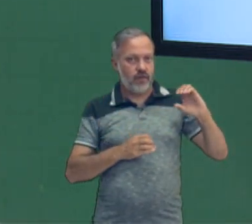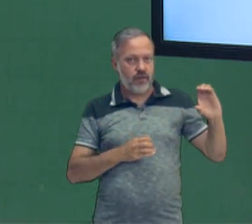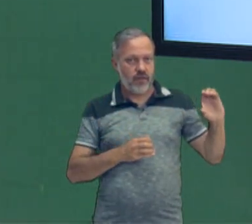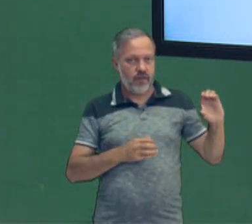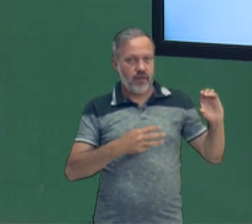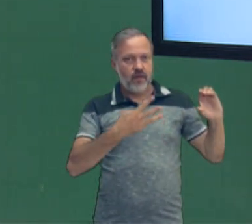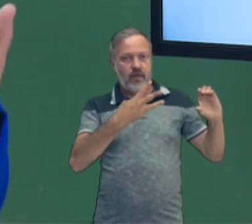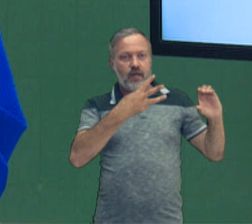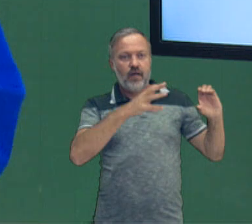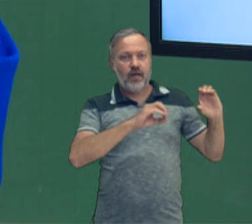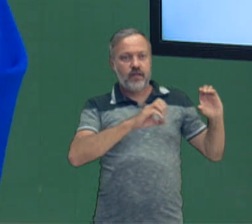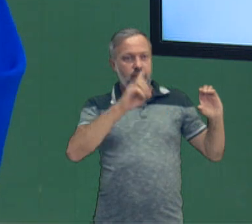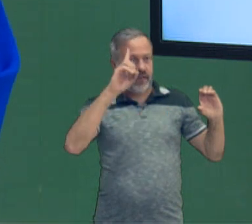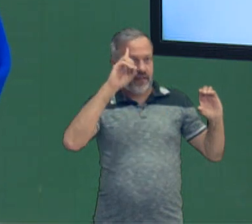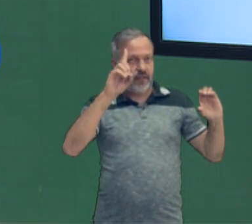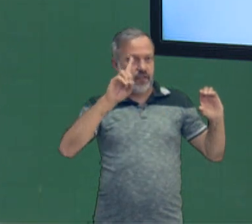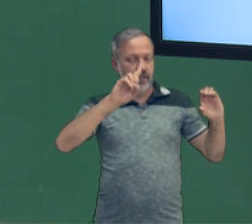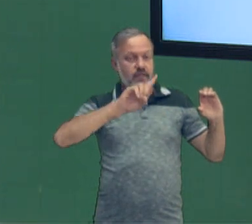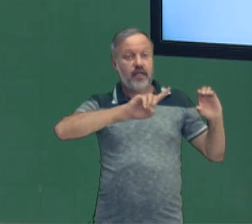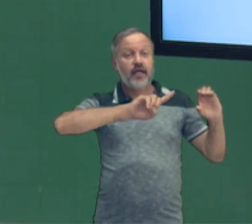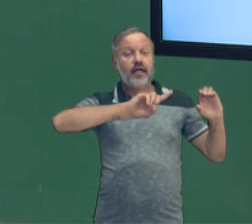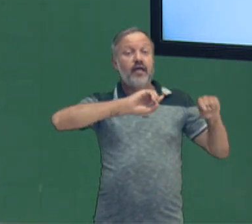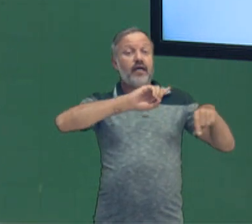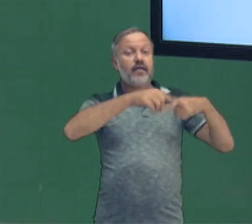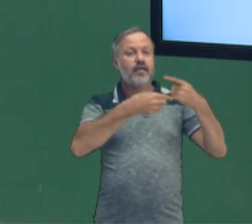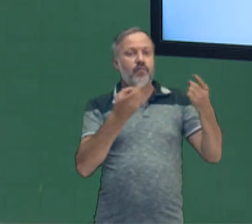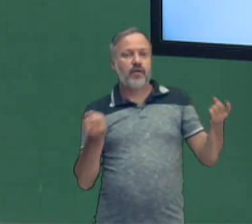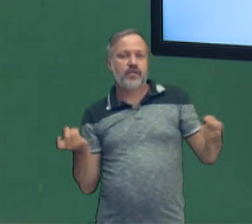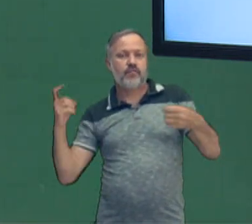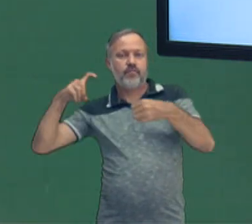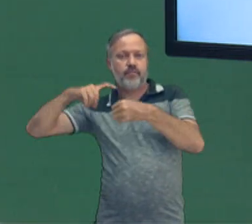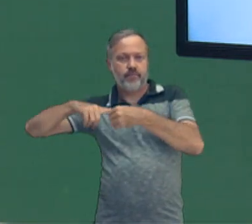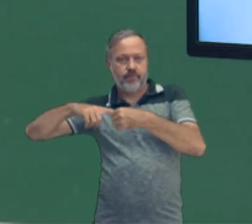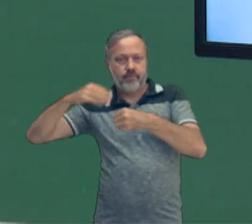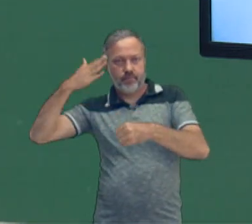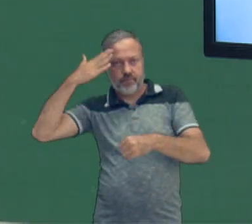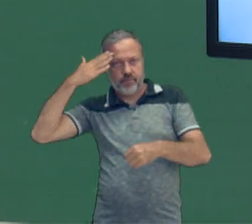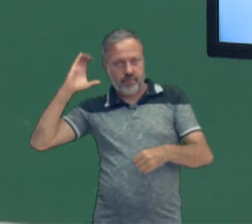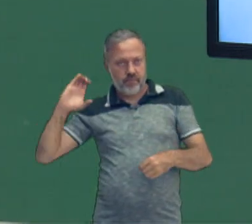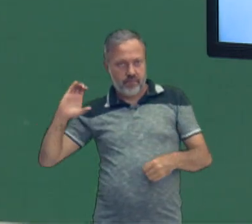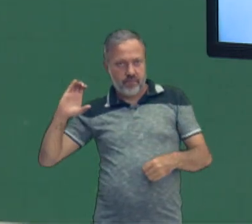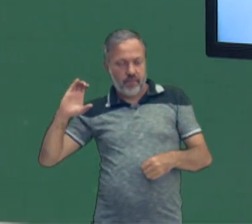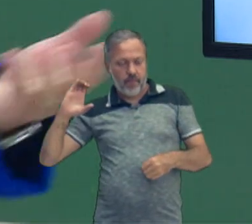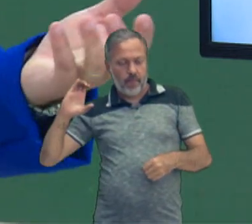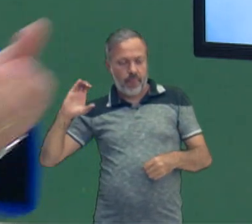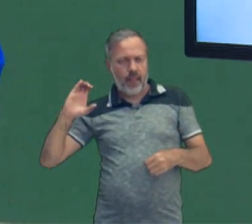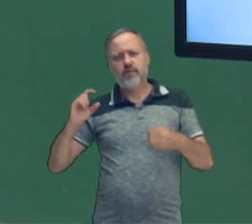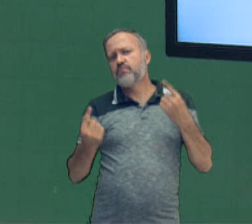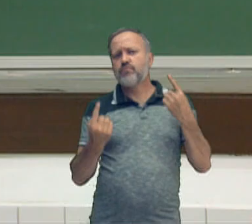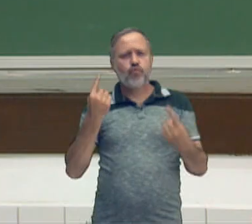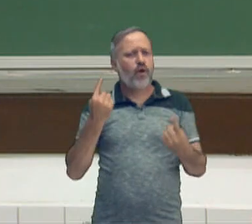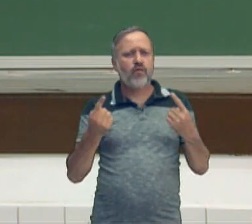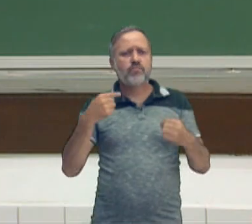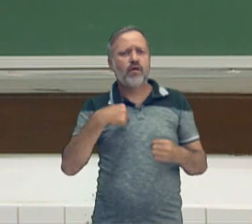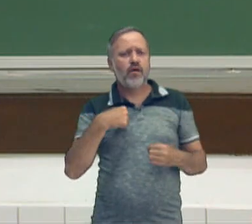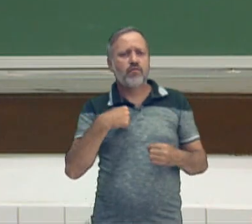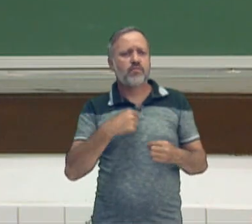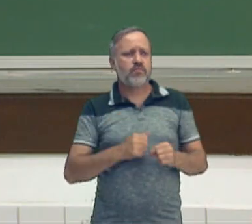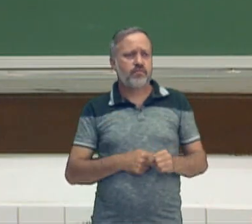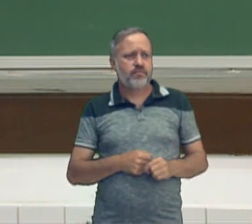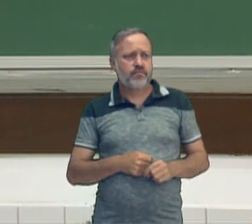dias, e depois retorno. E agora? Eu sou um imigrante ou um imigrante, ou depende?